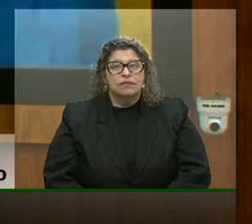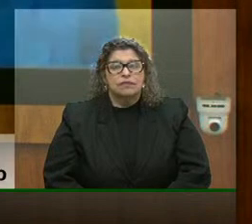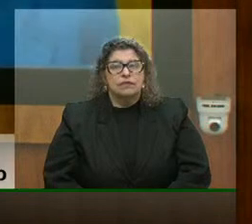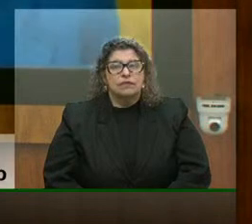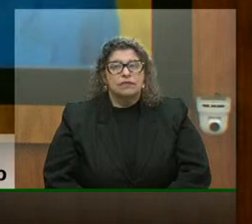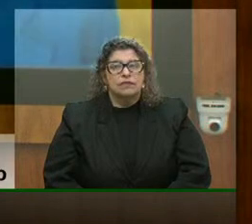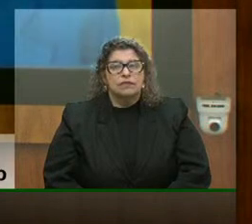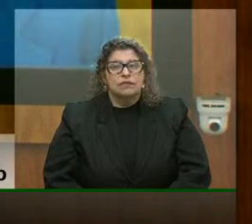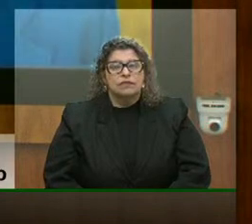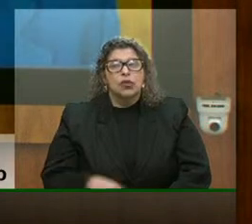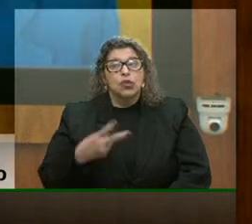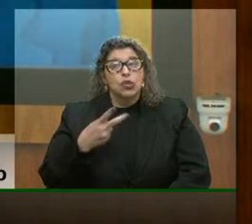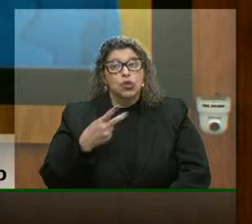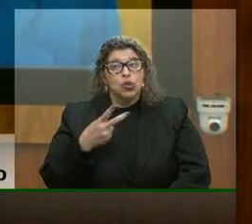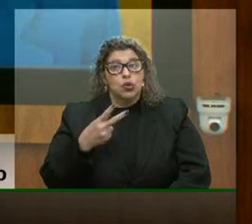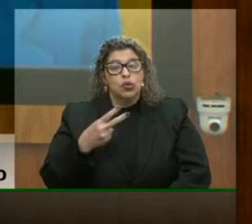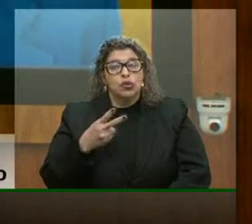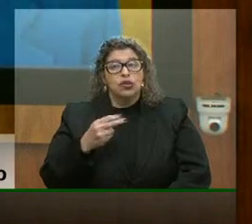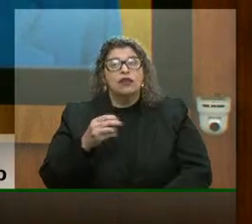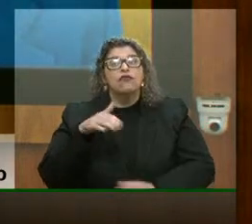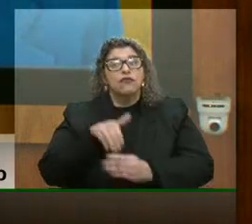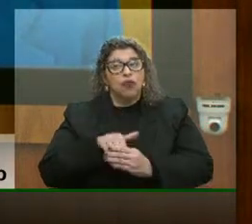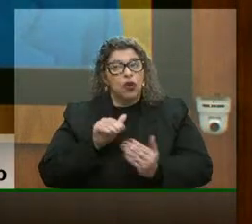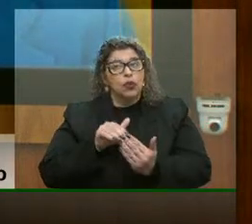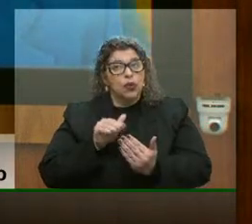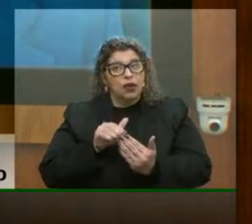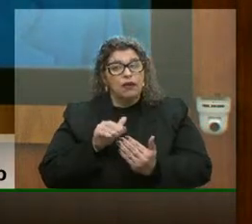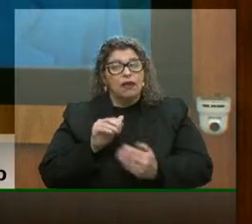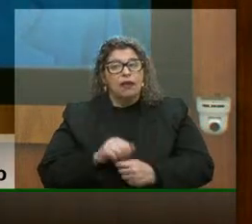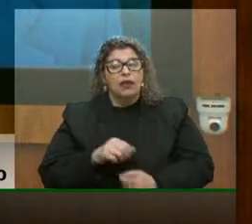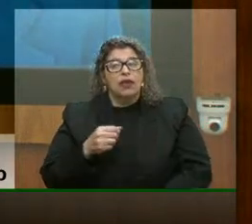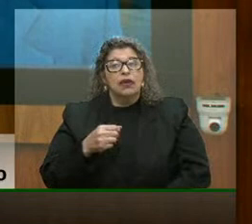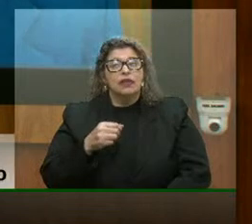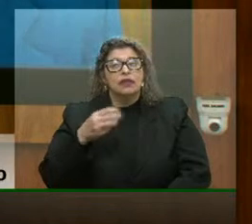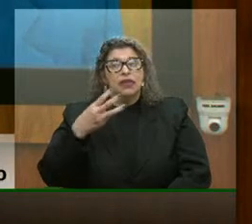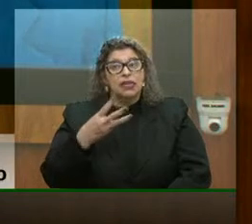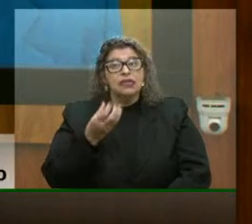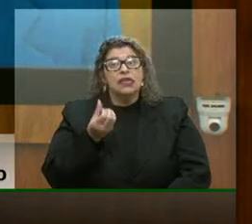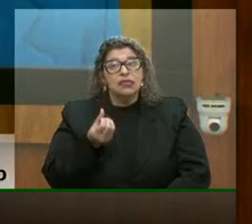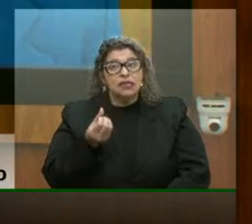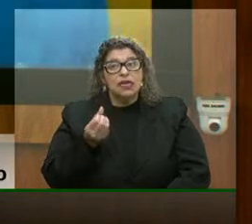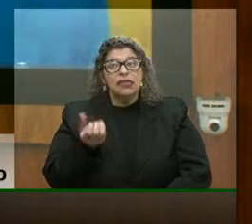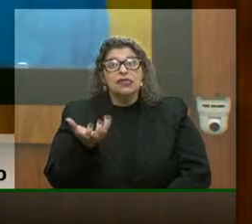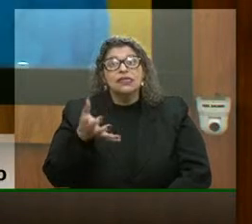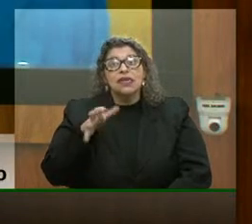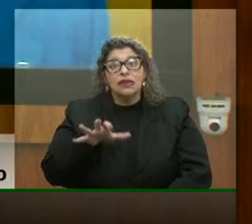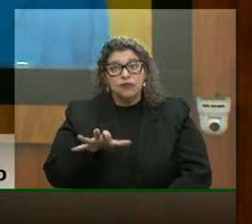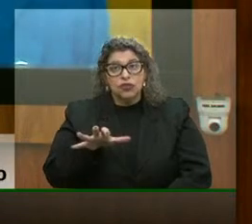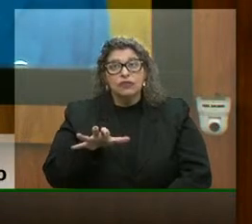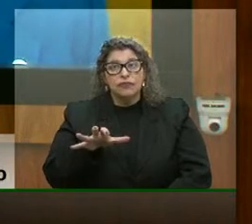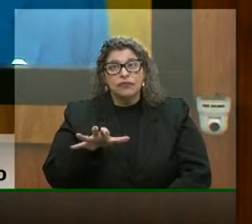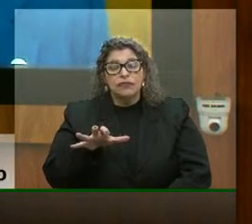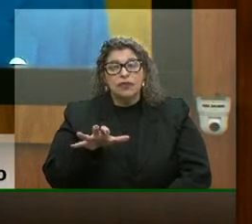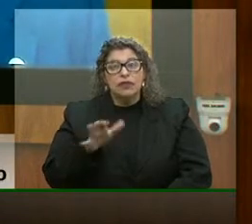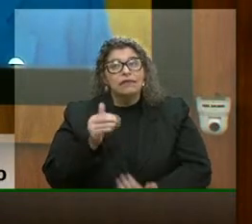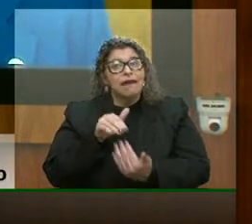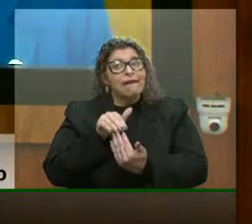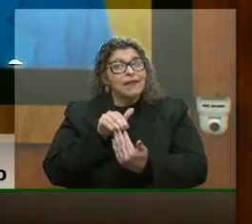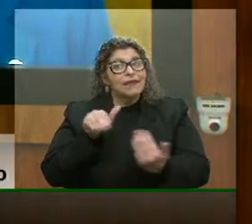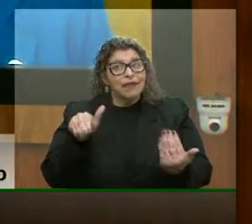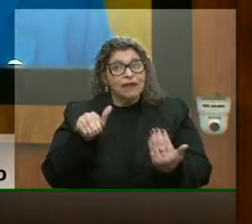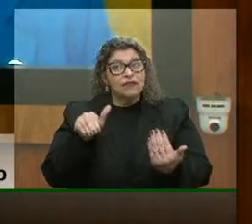Com 12 votos favoráveis e 36 votos contrários, está rejeitado